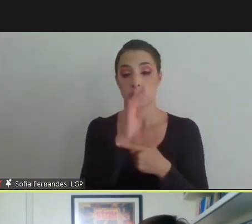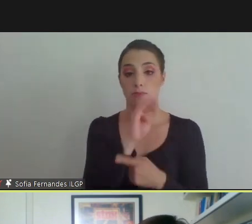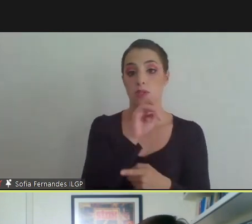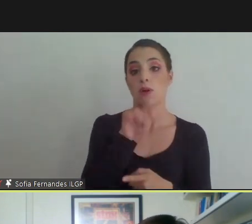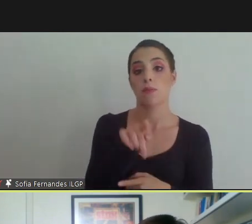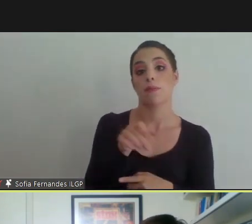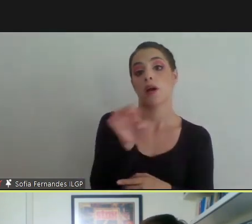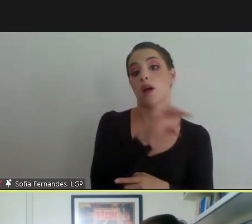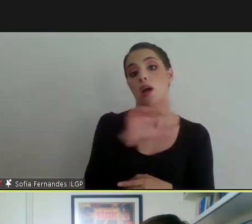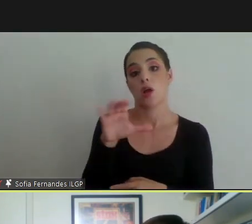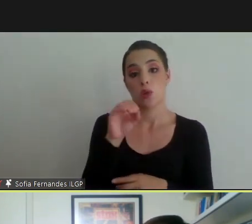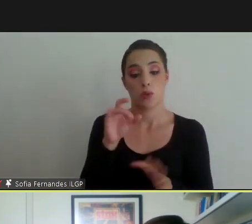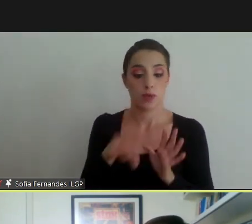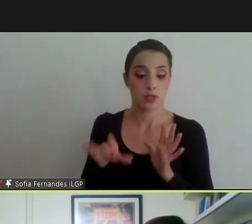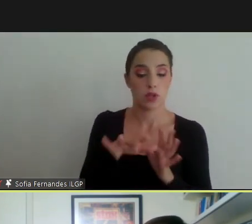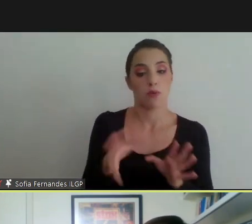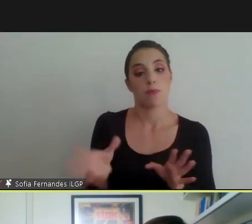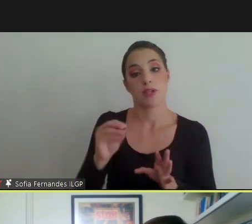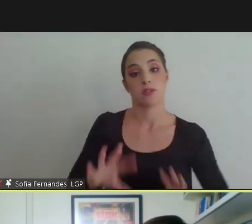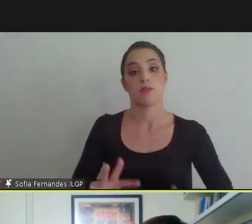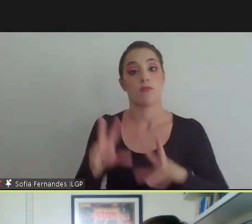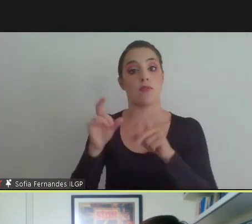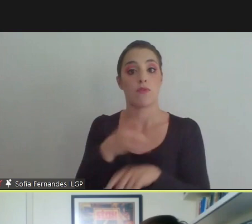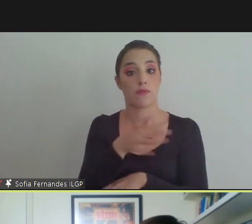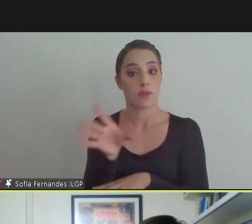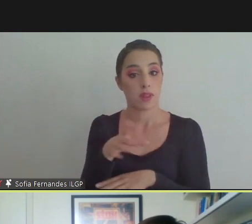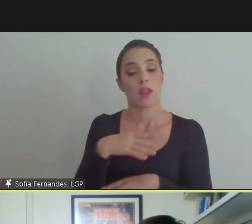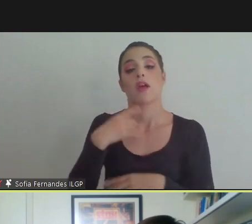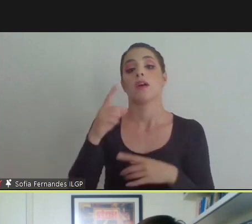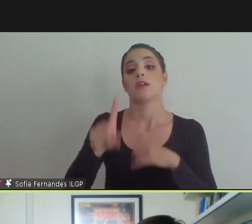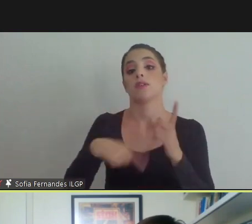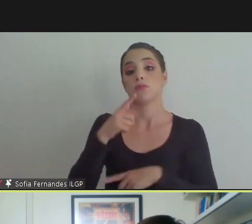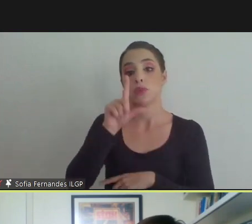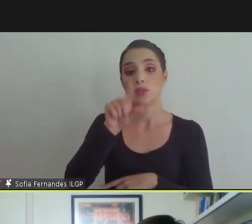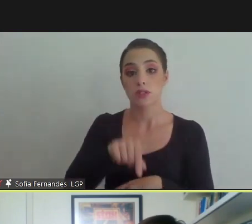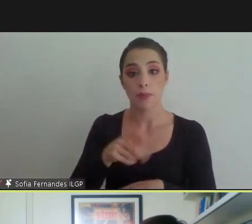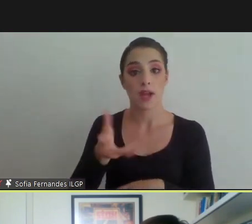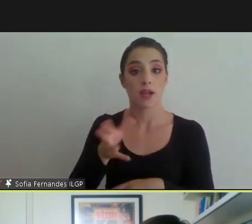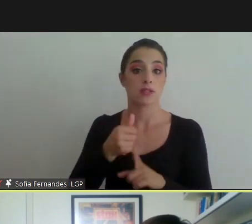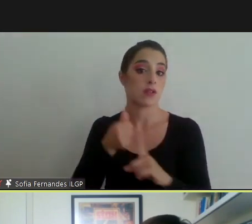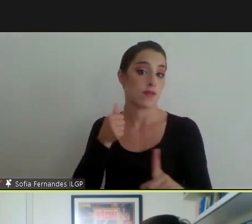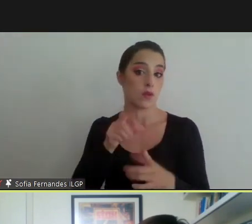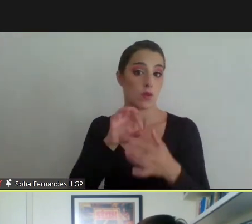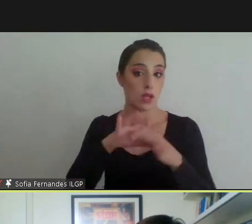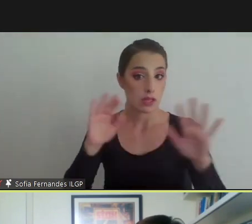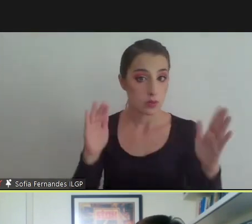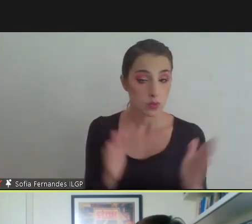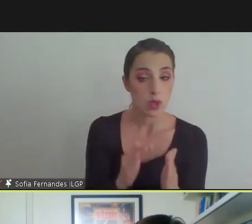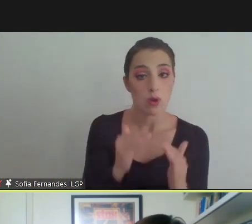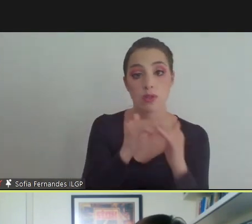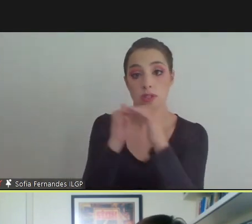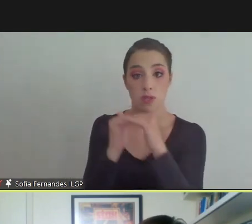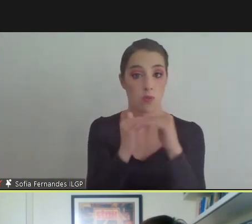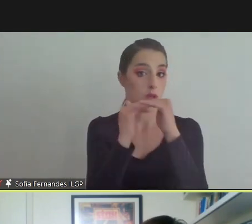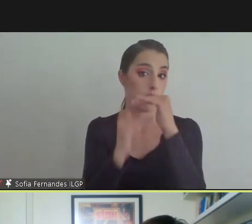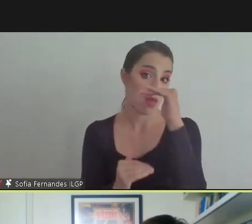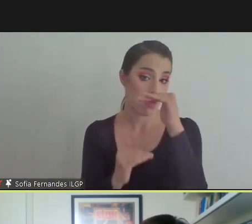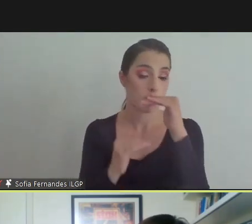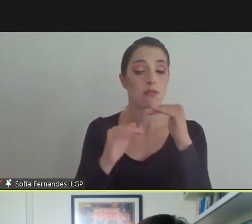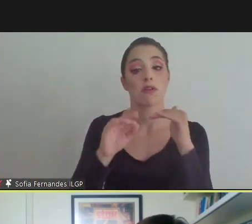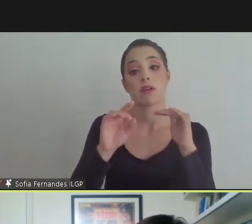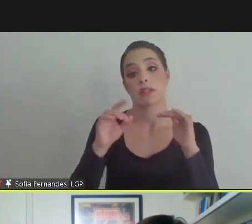região mais desenvolvida. Também um desafio de redução das desigualdades e alocação